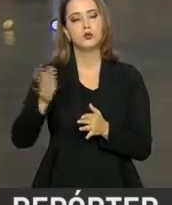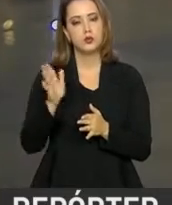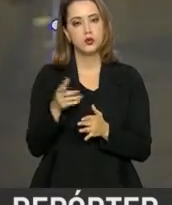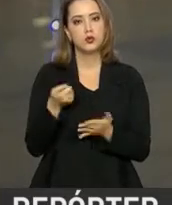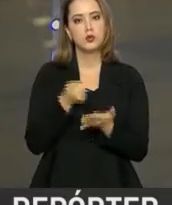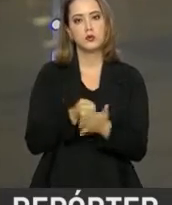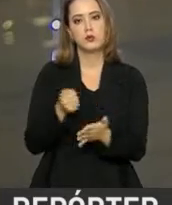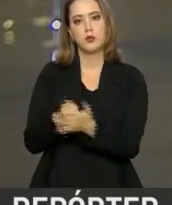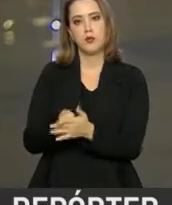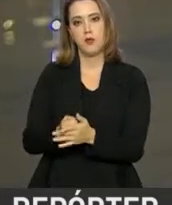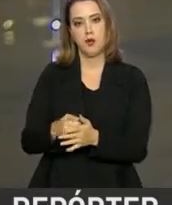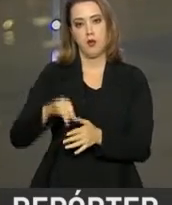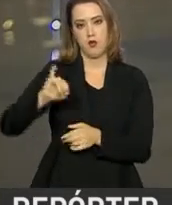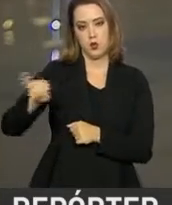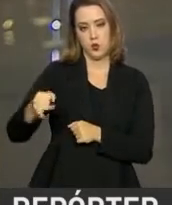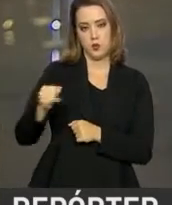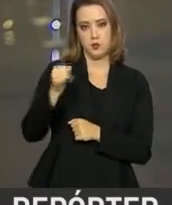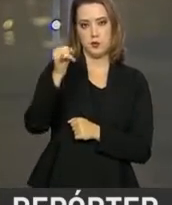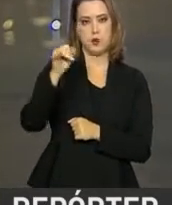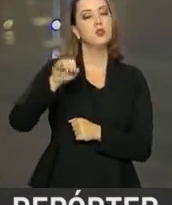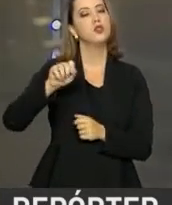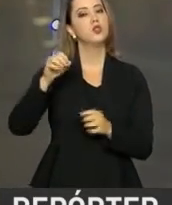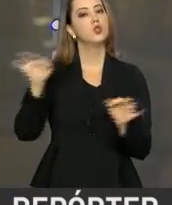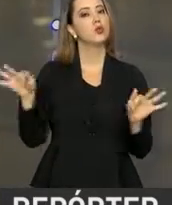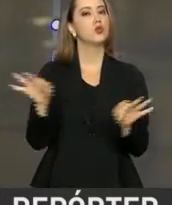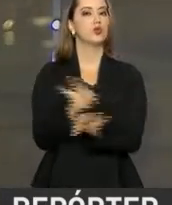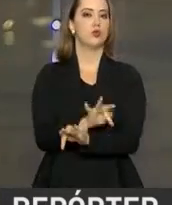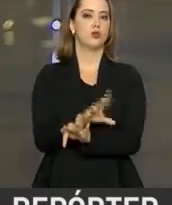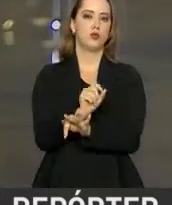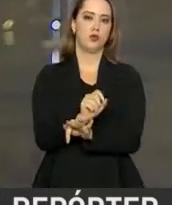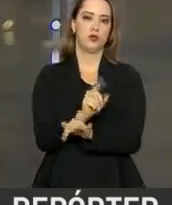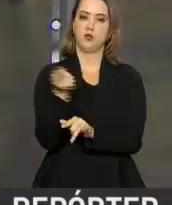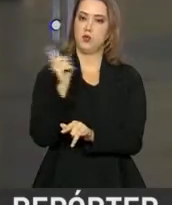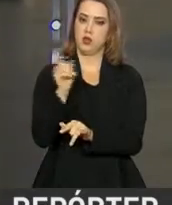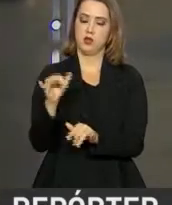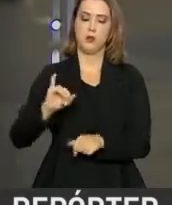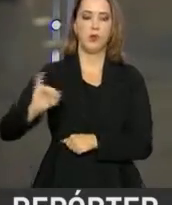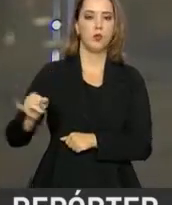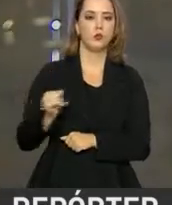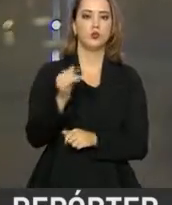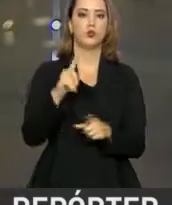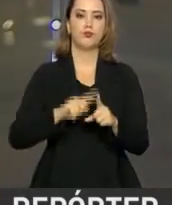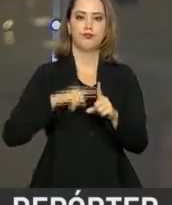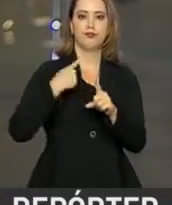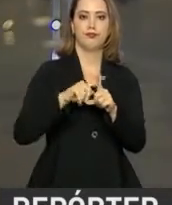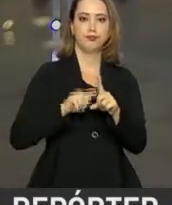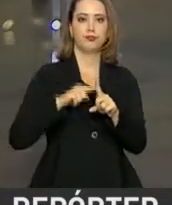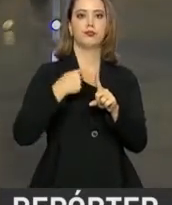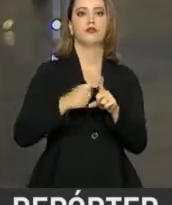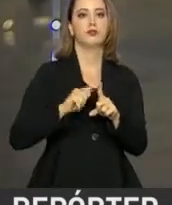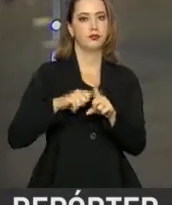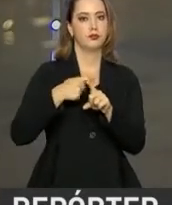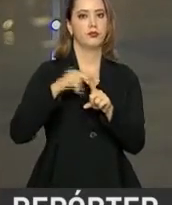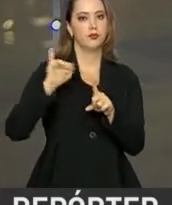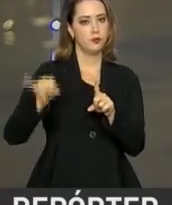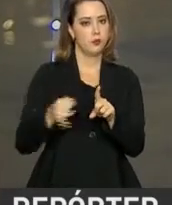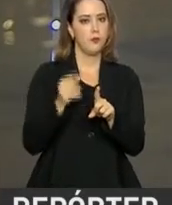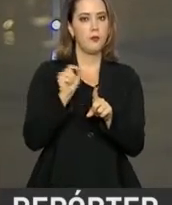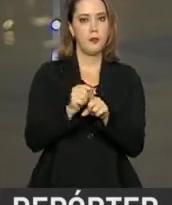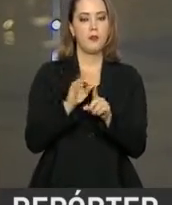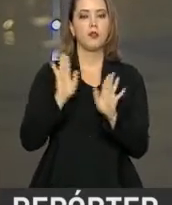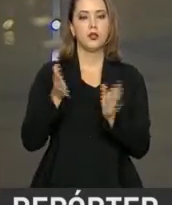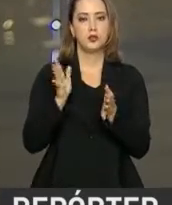de juros simples nessa dívida com a união e não juros compostos que são juros sobre juros que vinham sendo